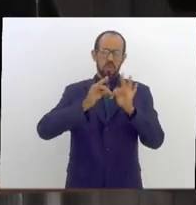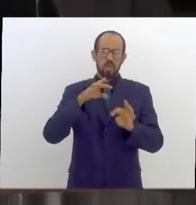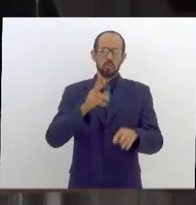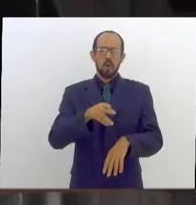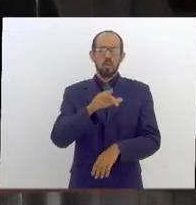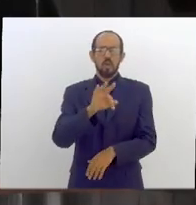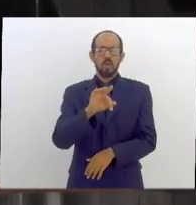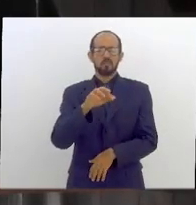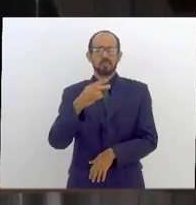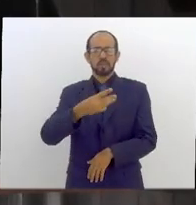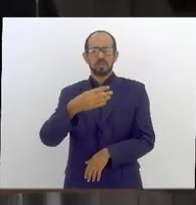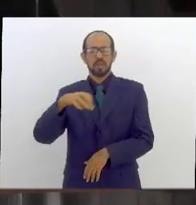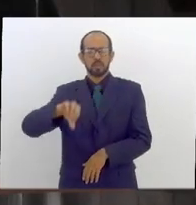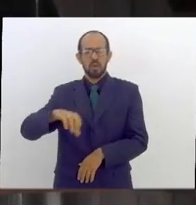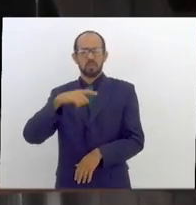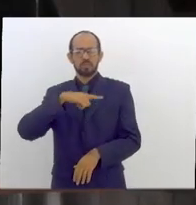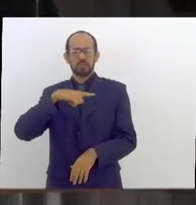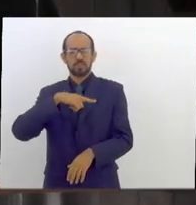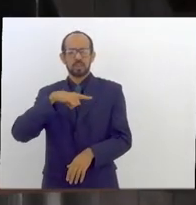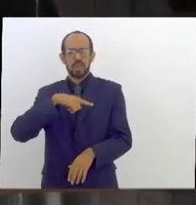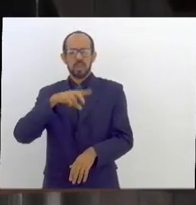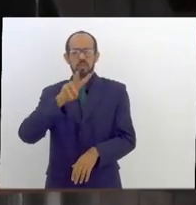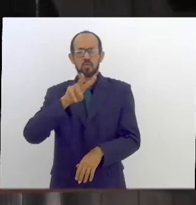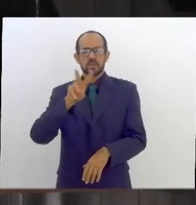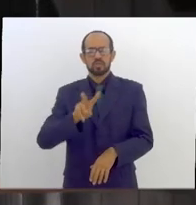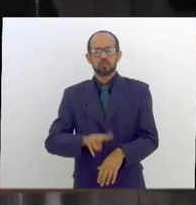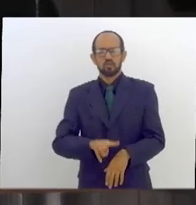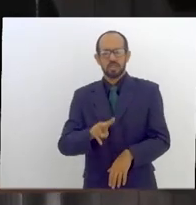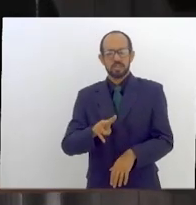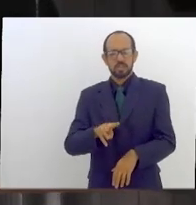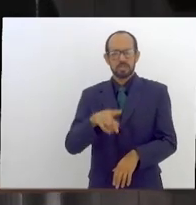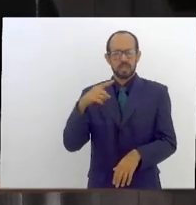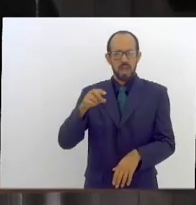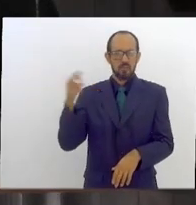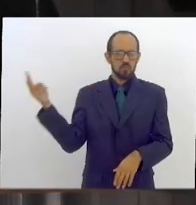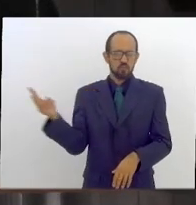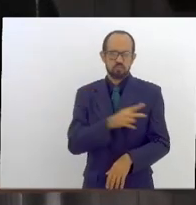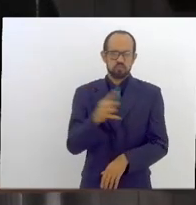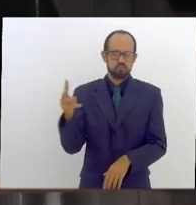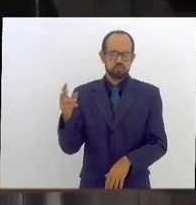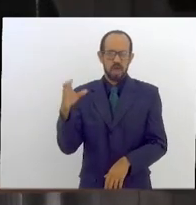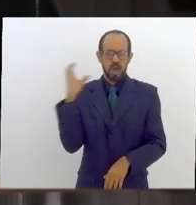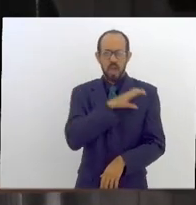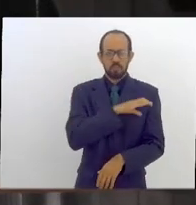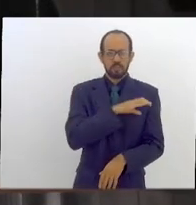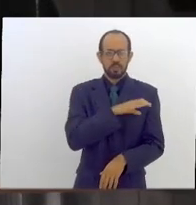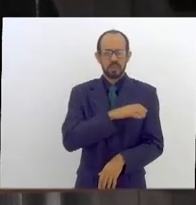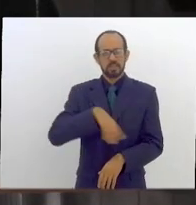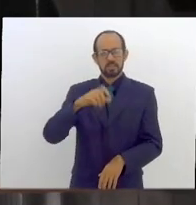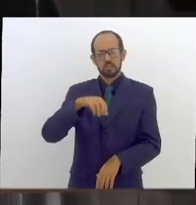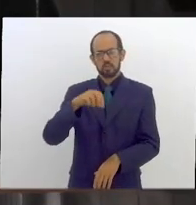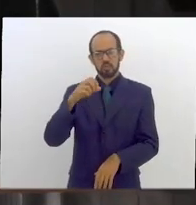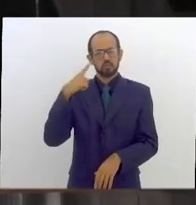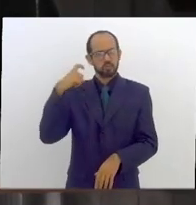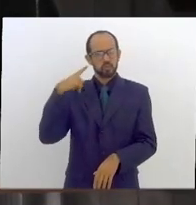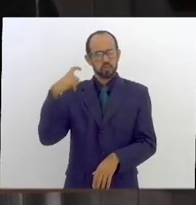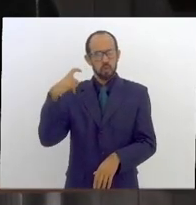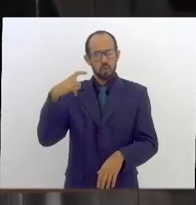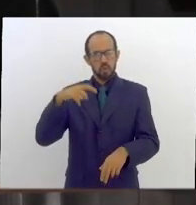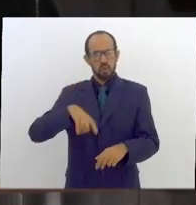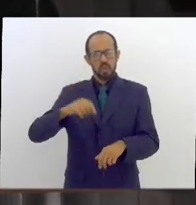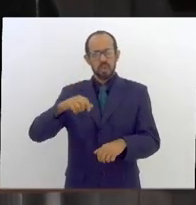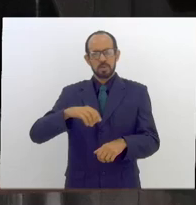Gripen, que atinge duas vezes a velocidade do som, resistindo a 9 vezes a força de